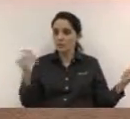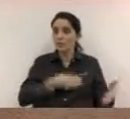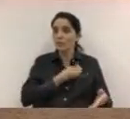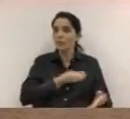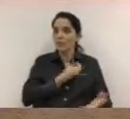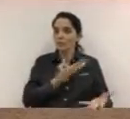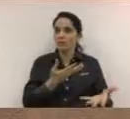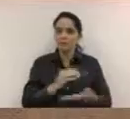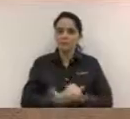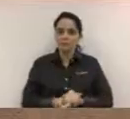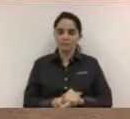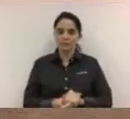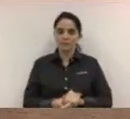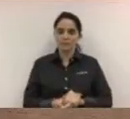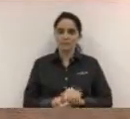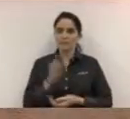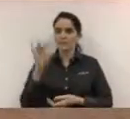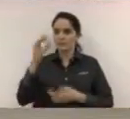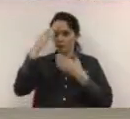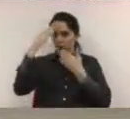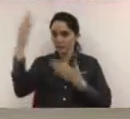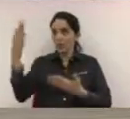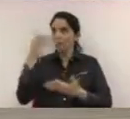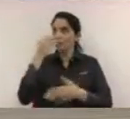Ah, tá bom. Então é só isso. Obrigado, boa noite.